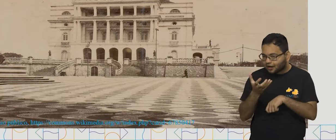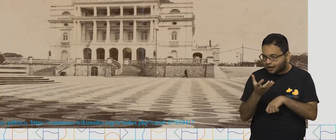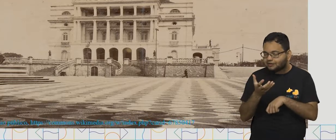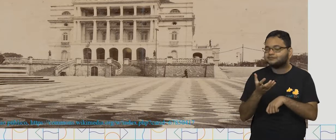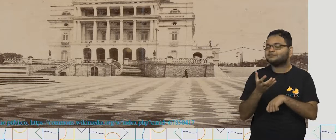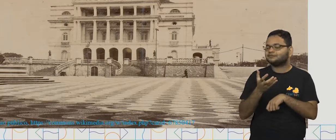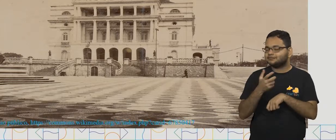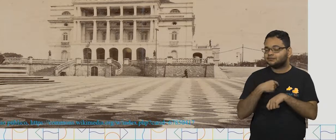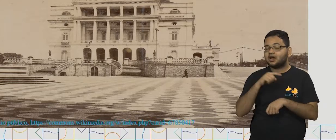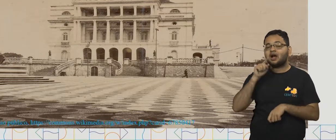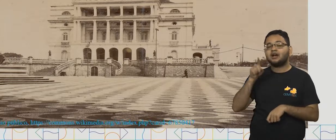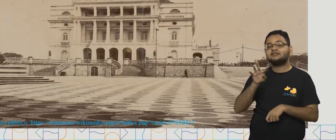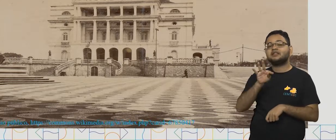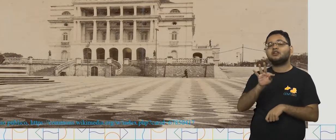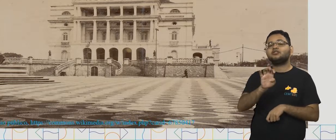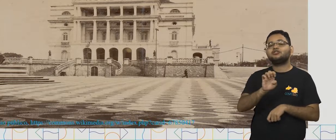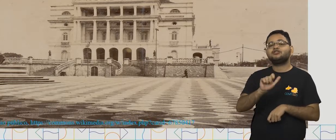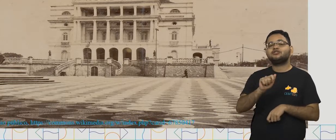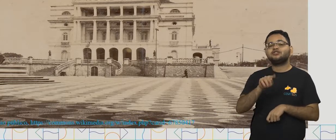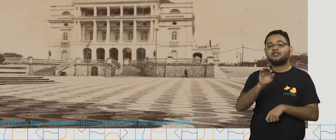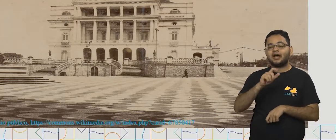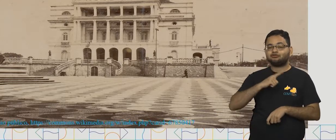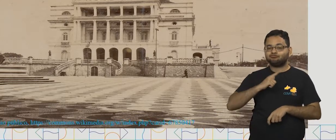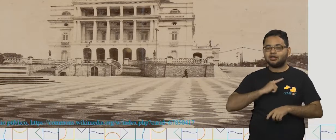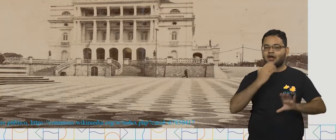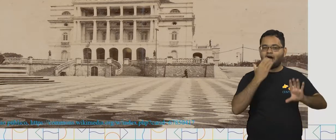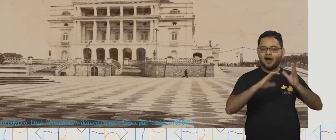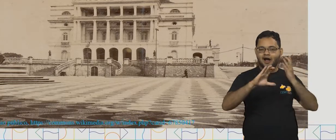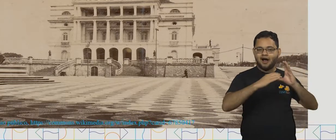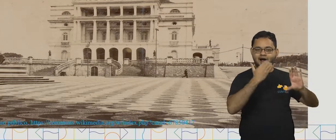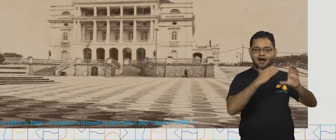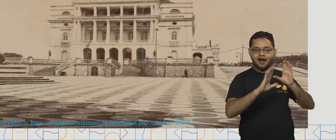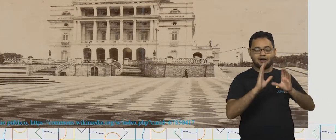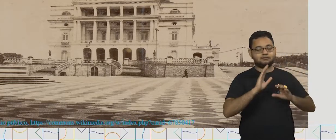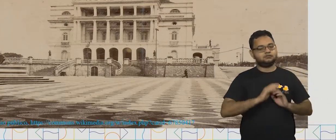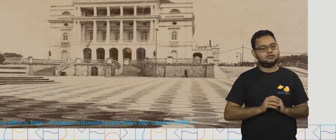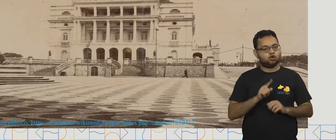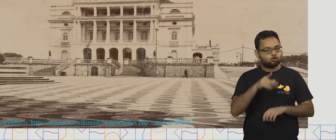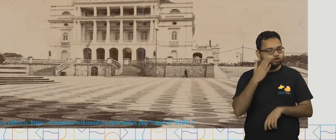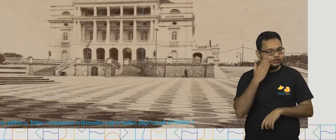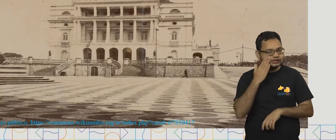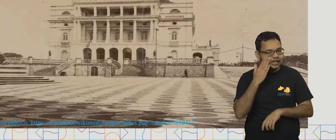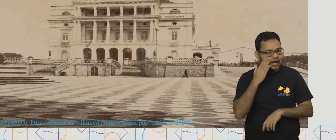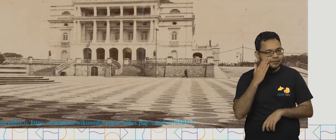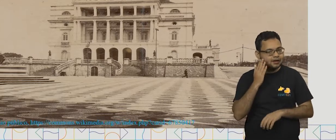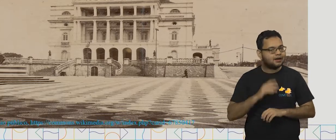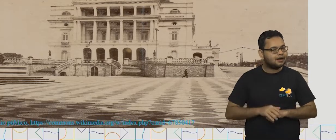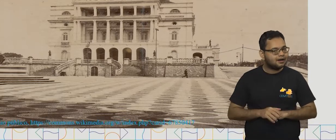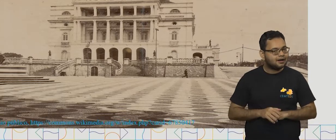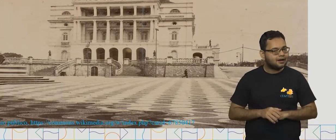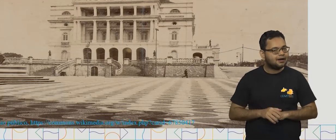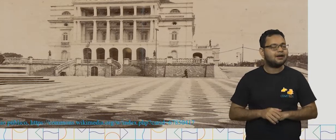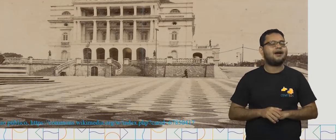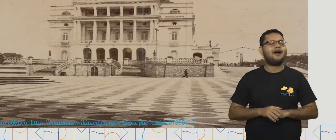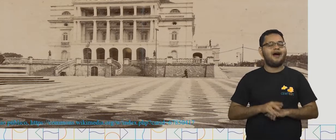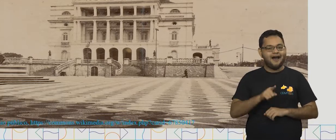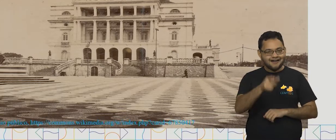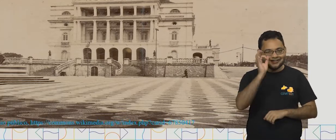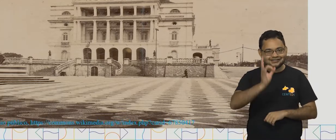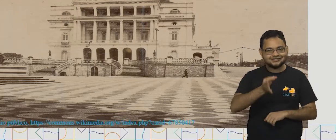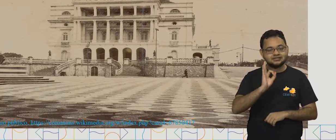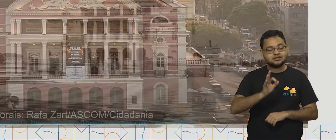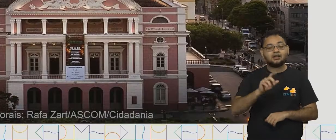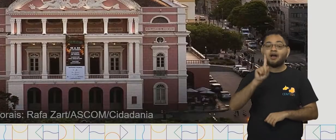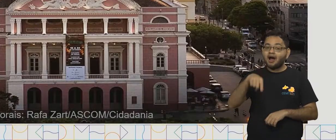dica? É o teatro que abriga o Festival Amazonas de Ópera. Você já sabe de qual local estou falando?